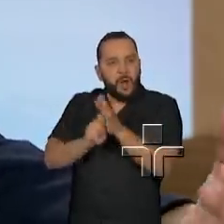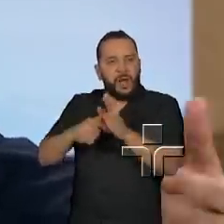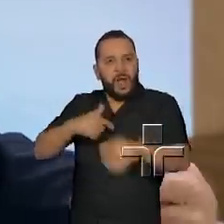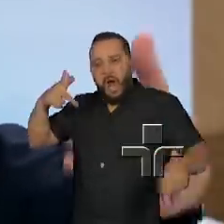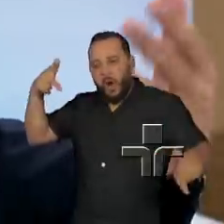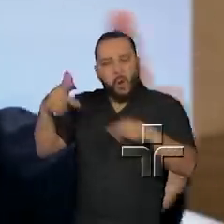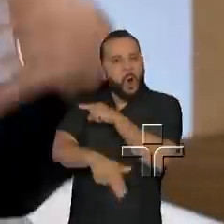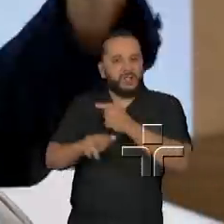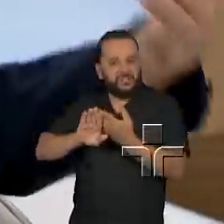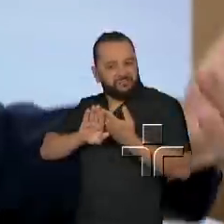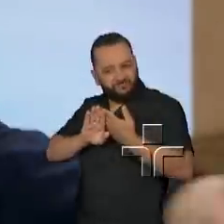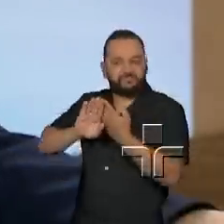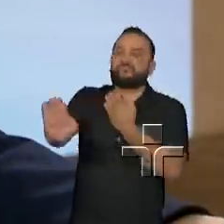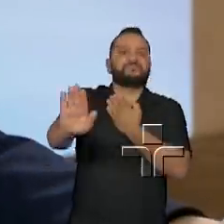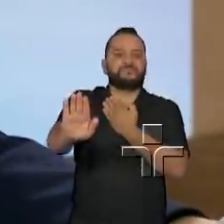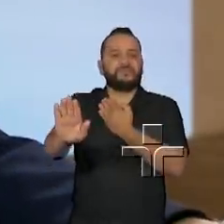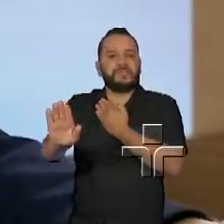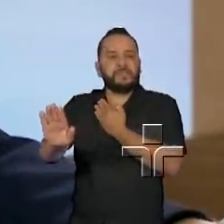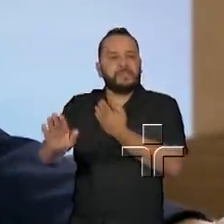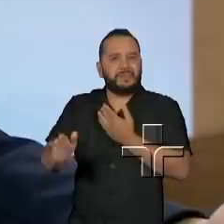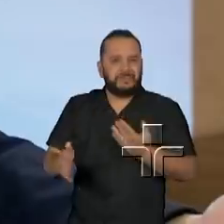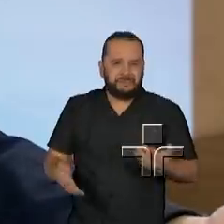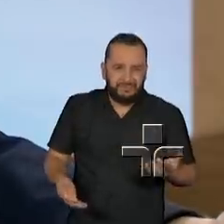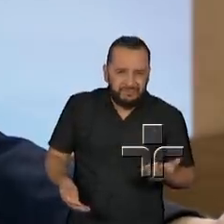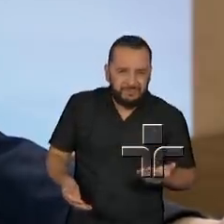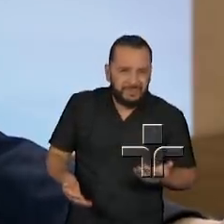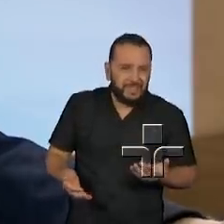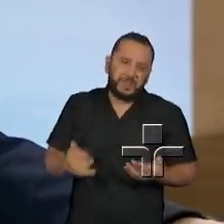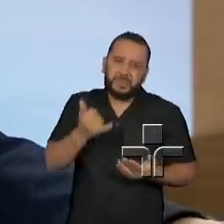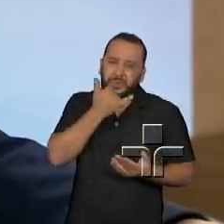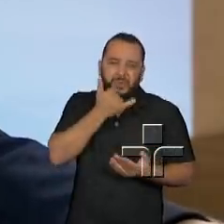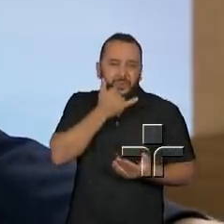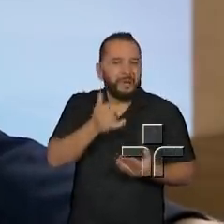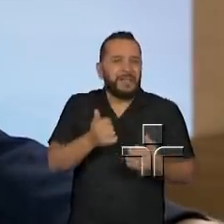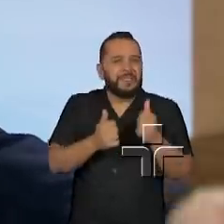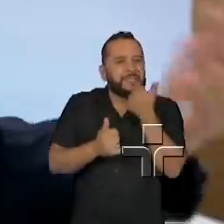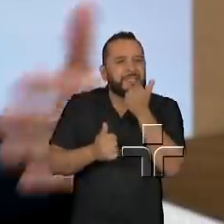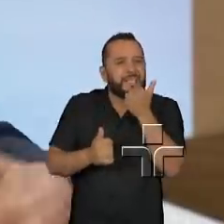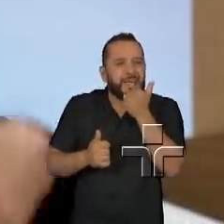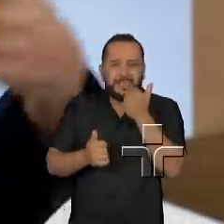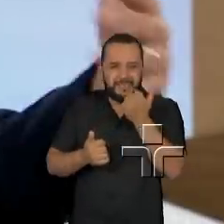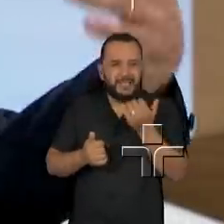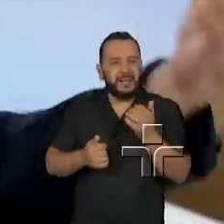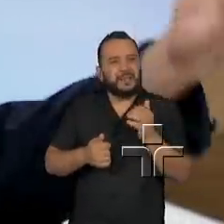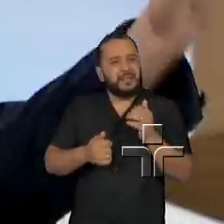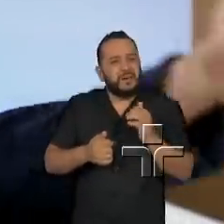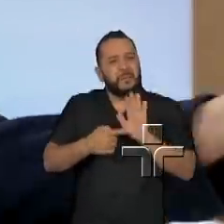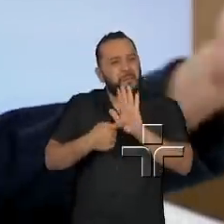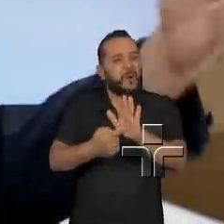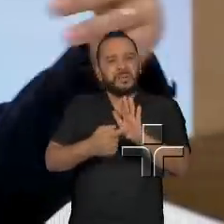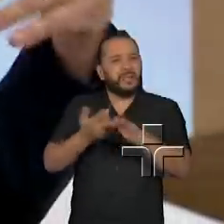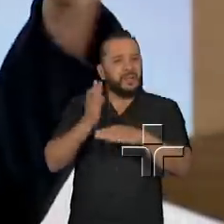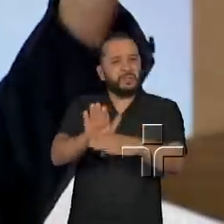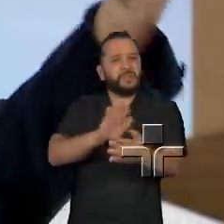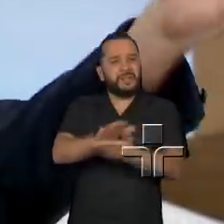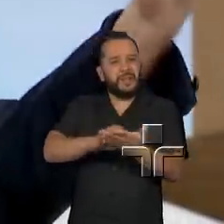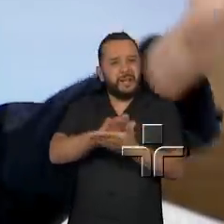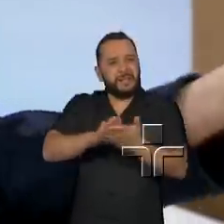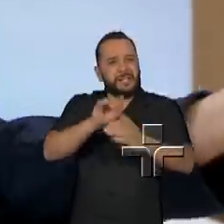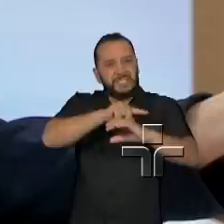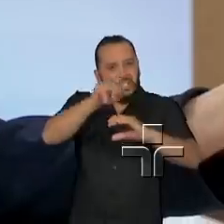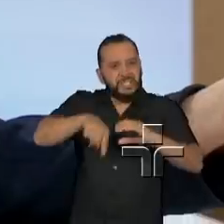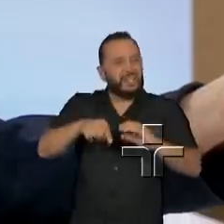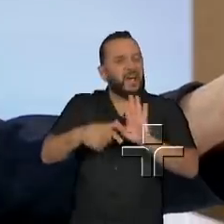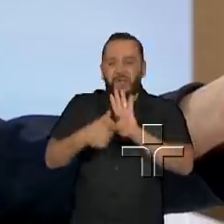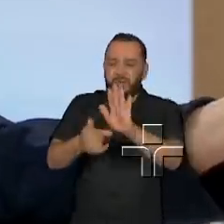e que o objetivo final para todos é a abstinência é uma ideia que não tem base científica. Isso não quer dizer que algumas pessoas não devam ou não queiram